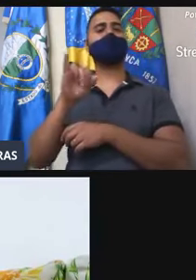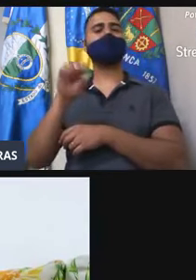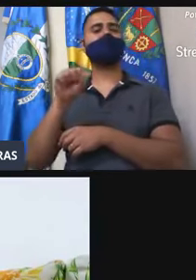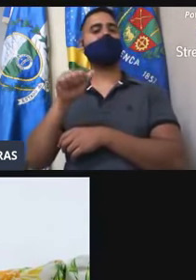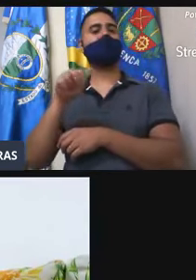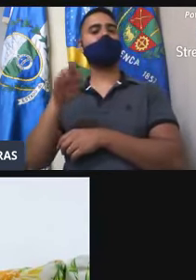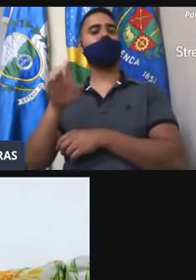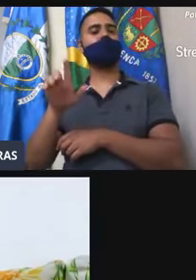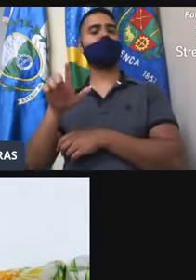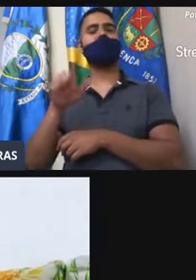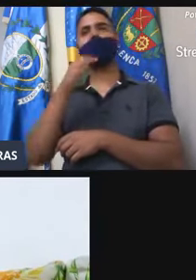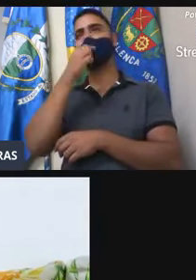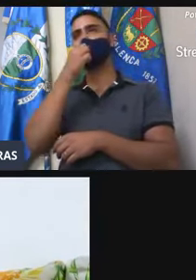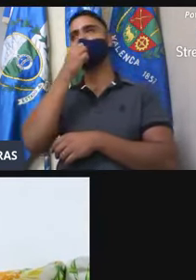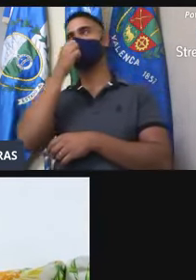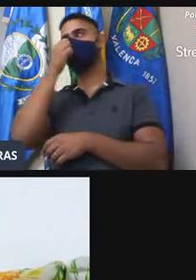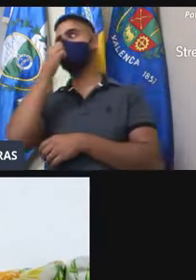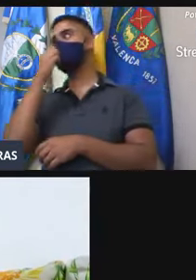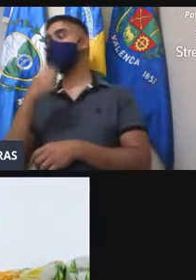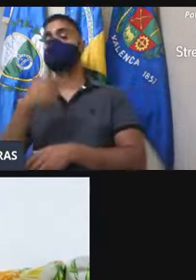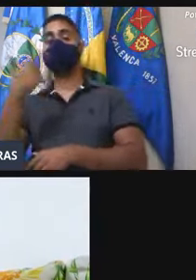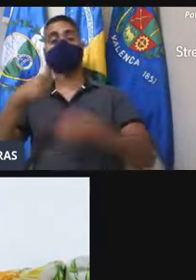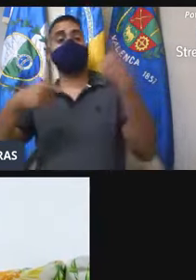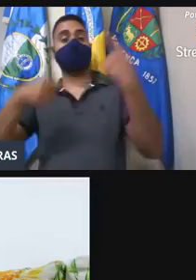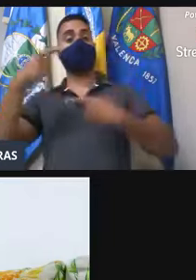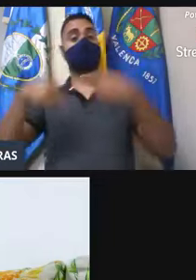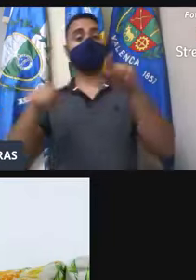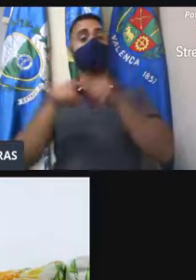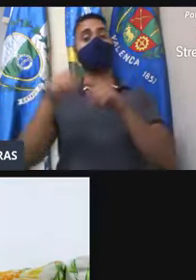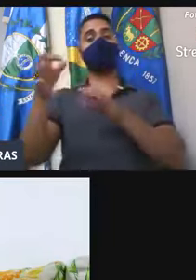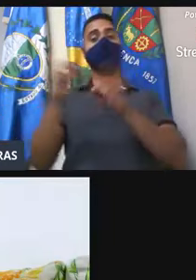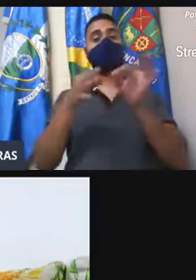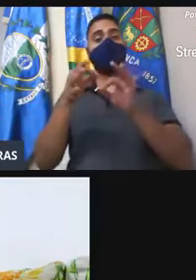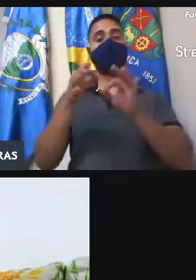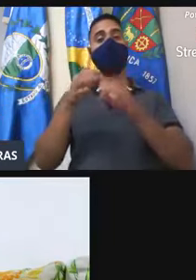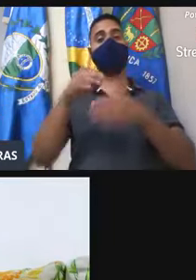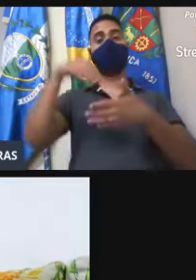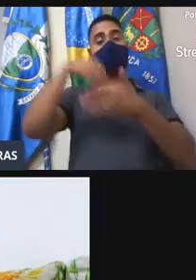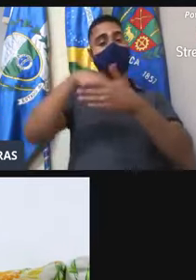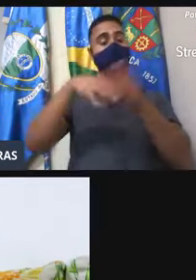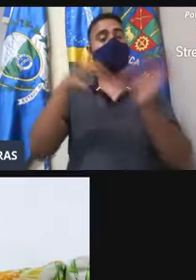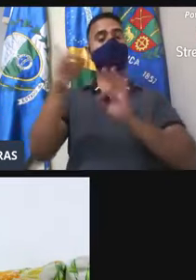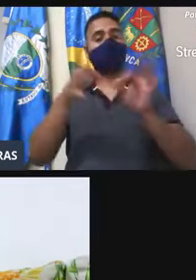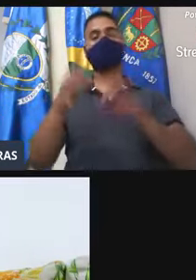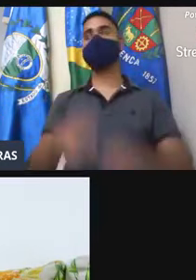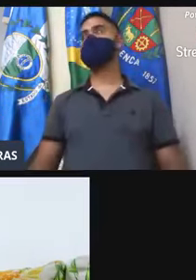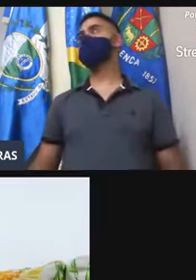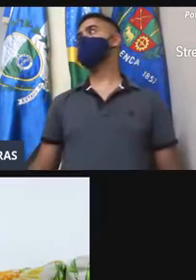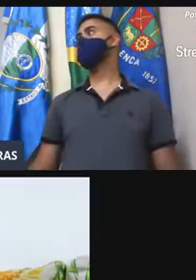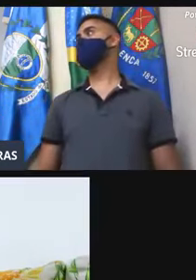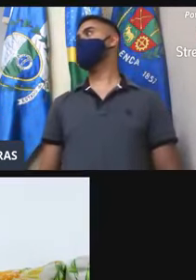certeza. Segunda discussão, votação do projeto de lei ordinária 017/2020. Vereador,